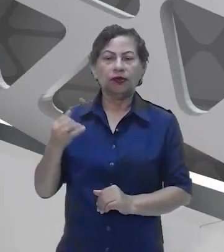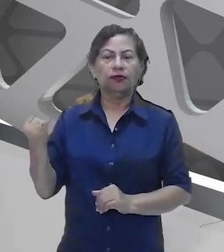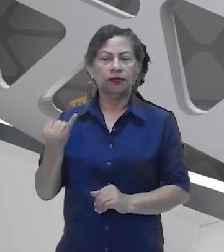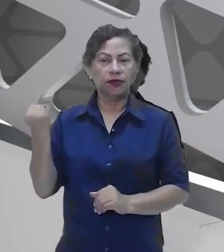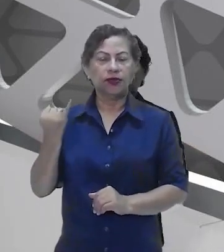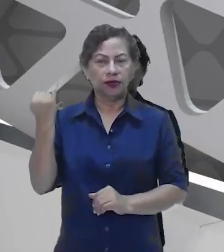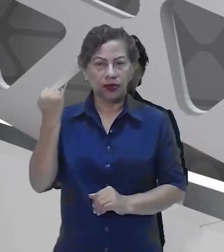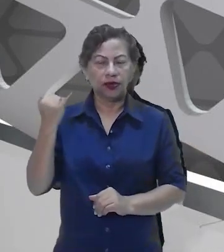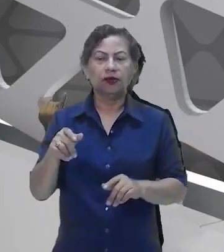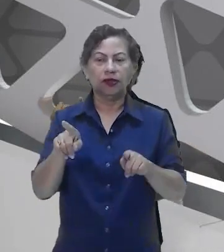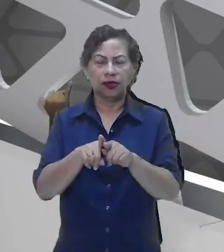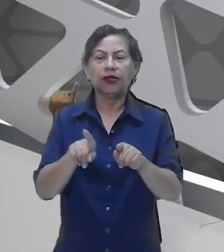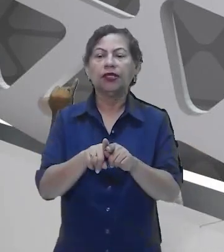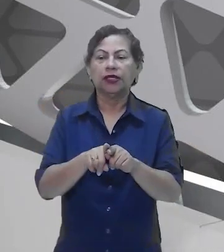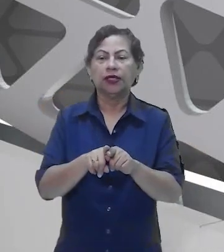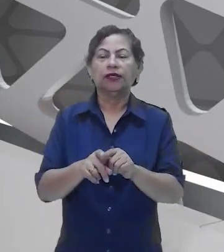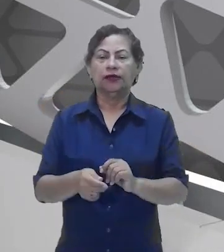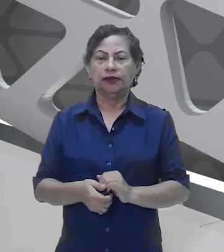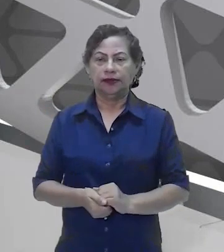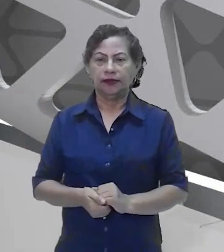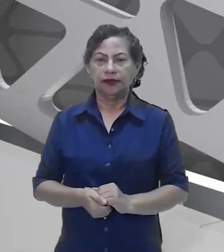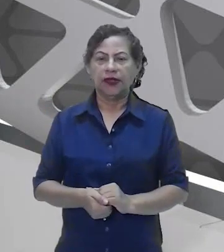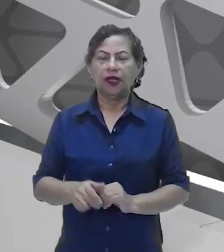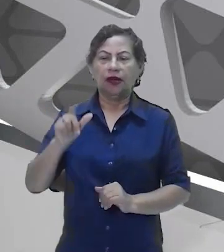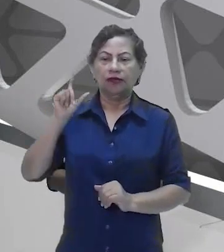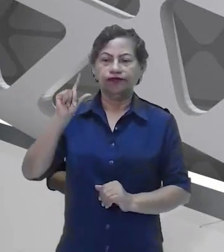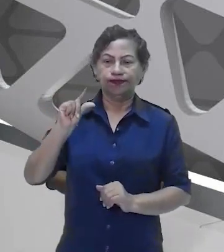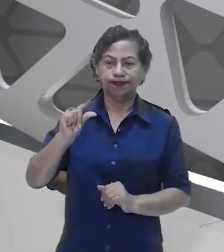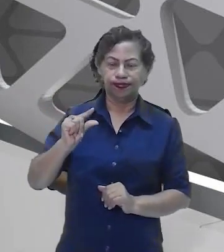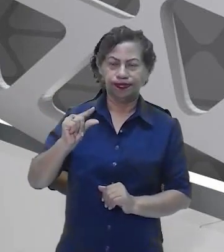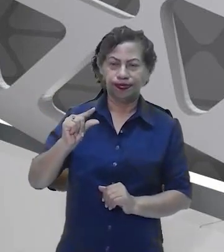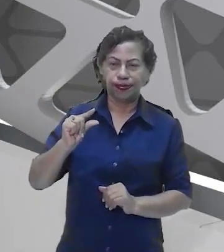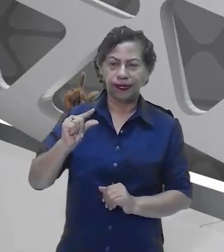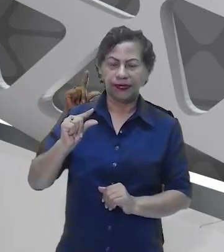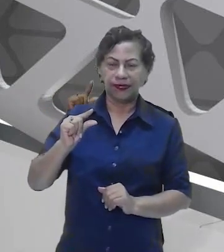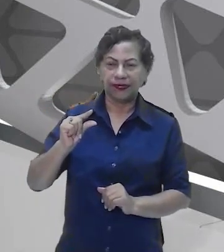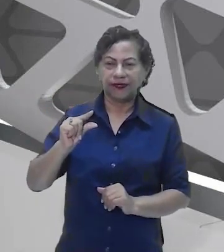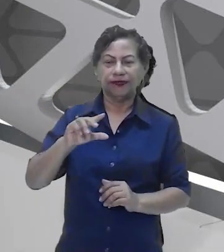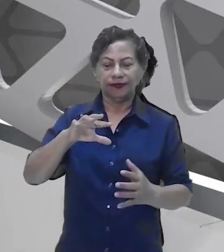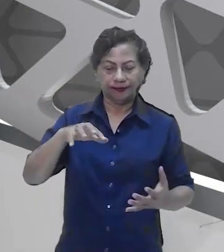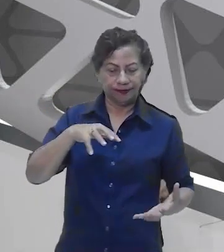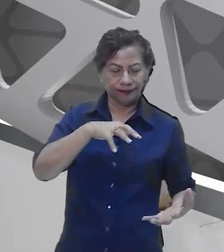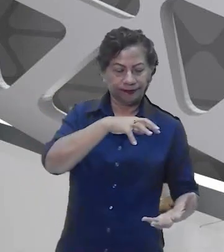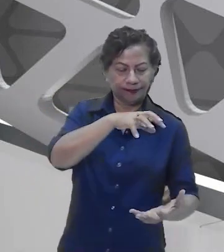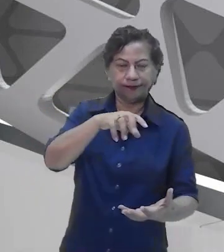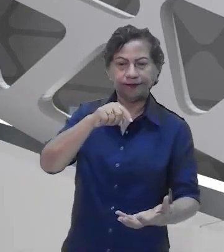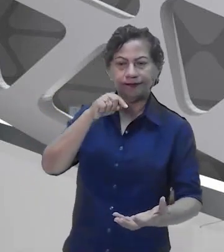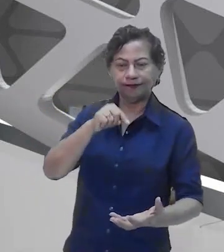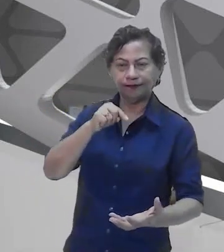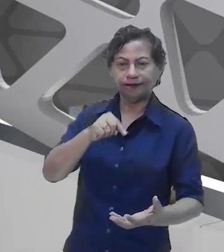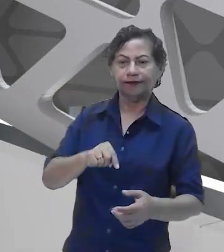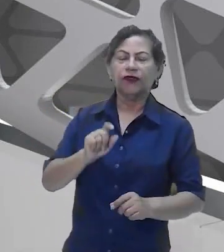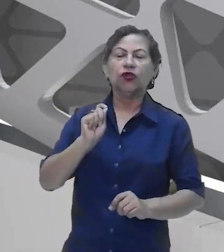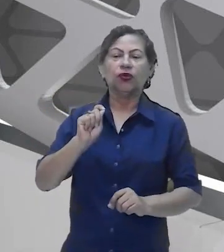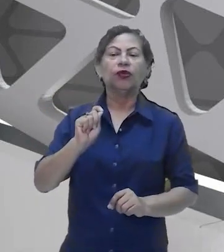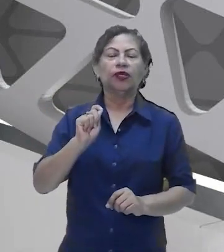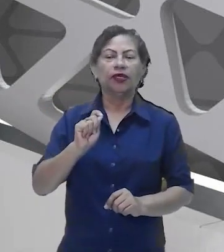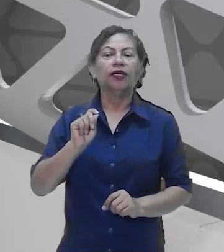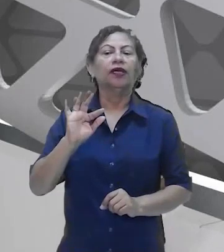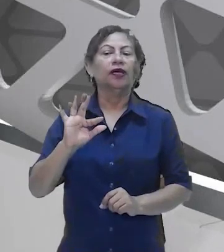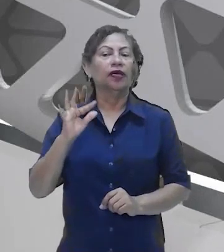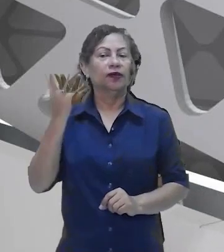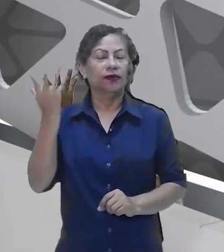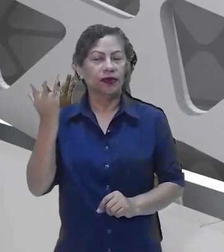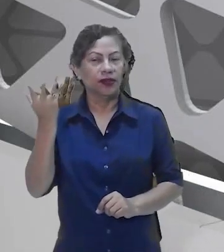importante, turma, é a diminuição da biodiversidade. Olha só, a modernização da atividade de agricultura